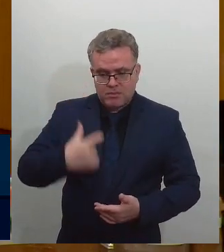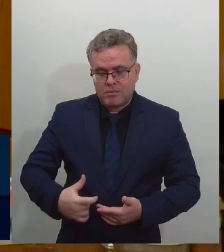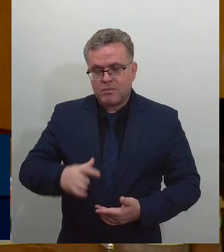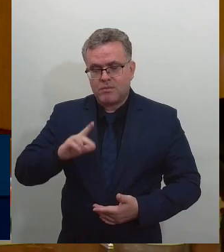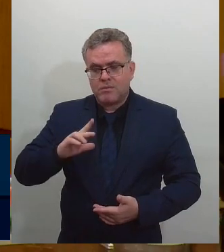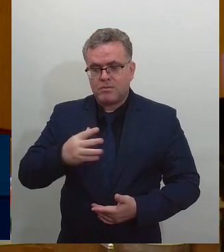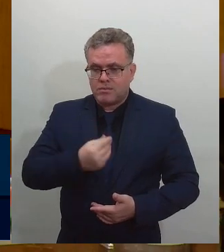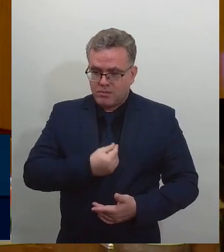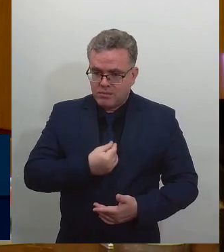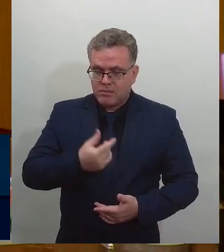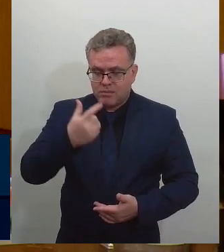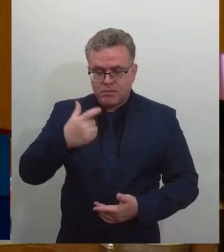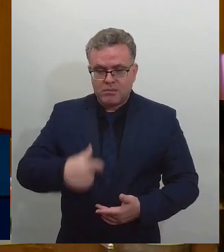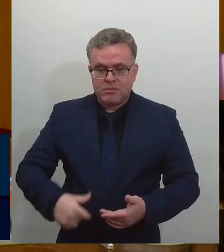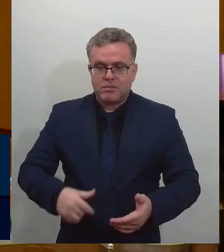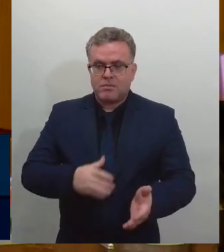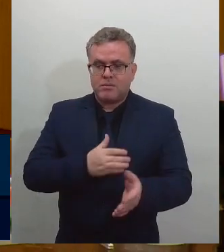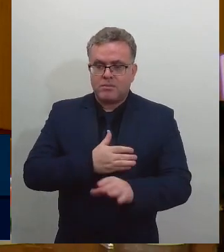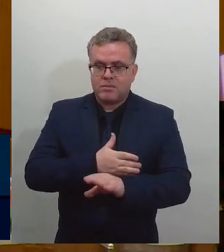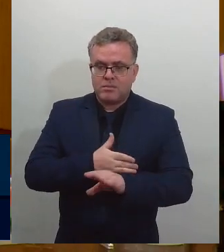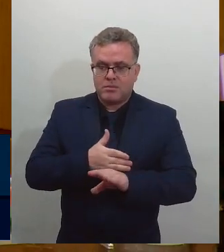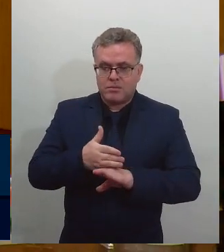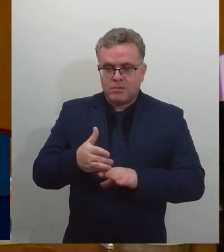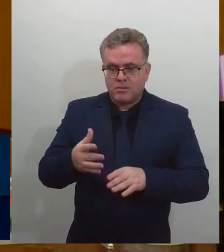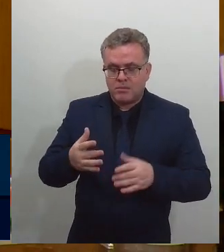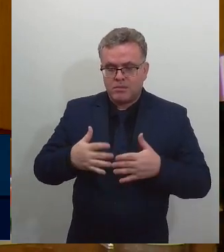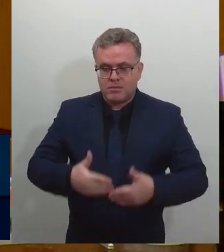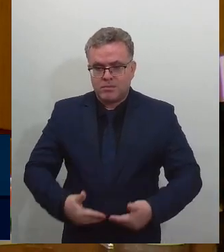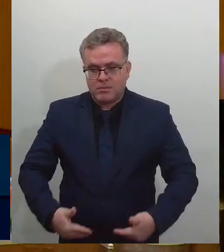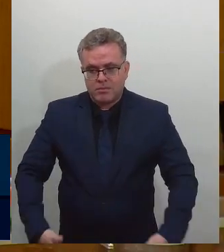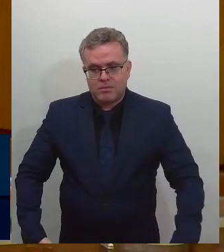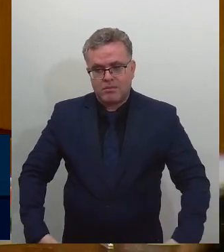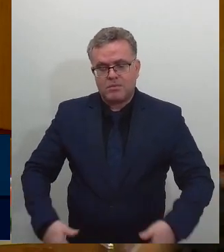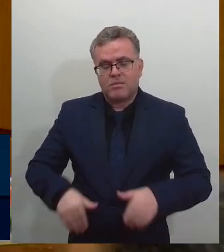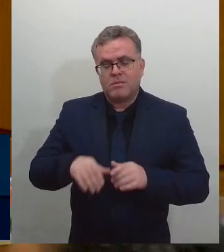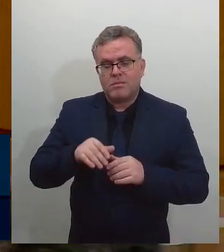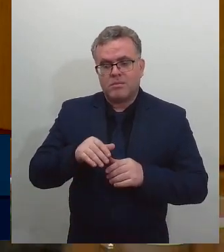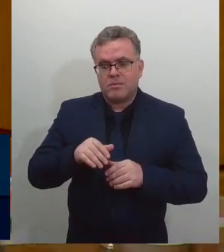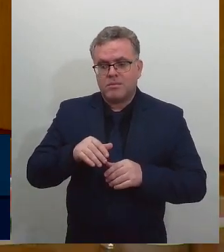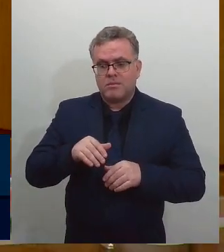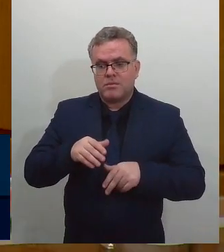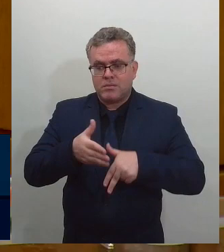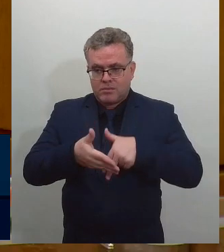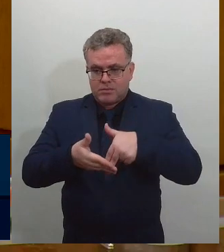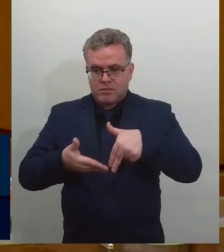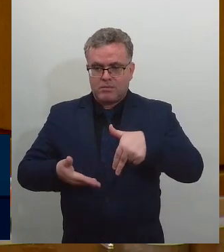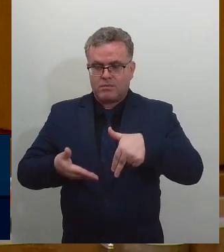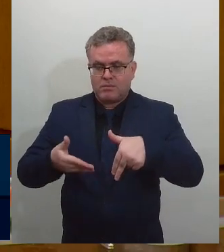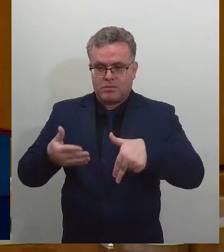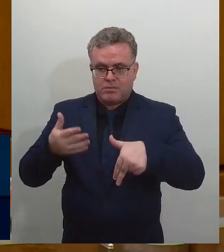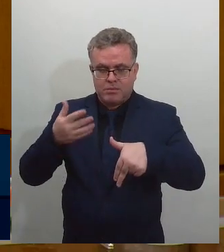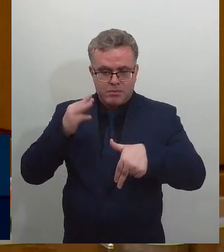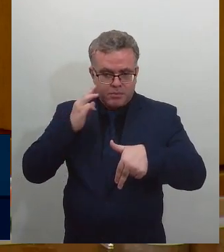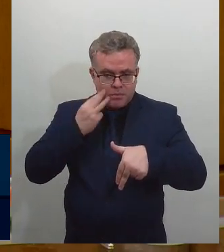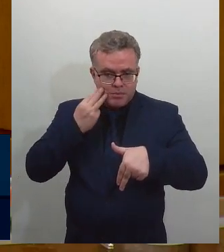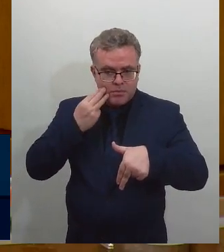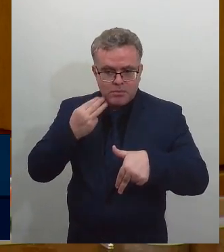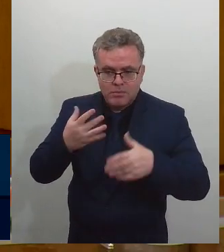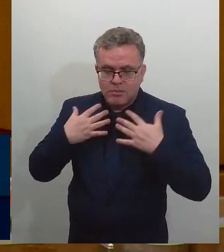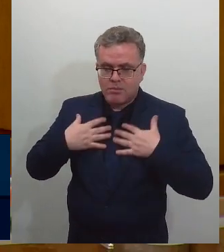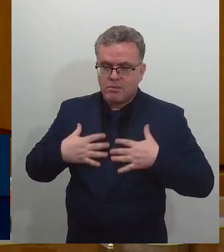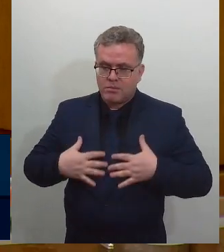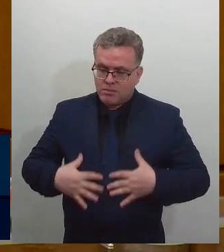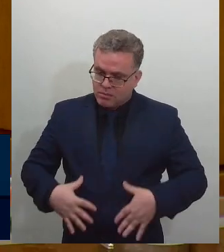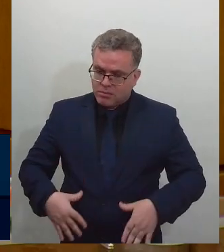saia rosa, com flores brancas, em alguns detalhes verde, uma blusa também verde